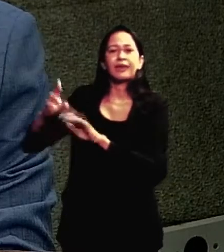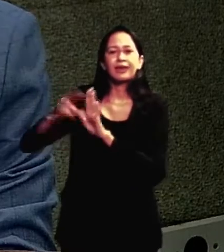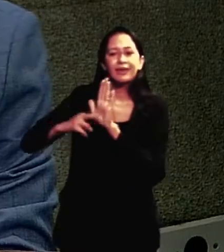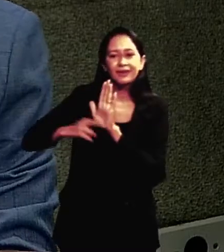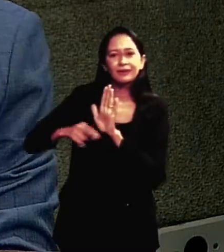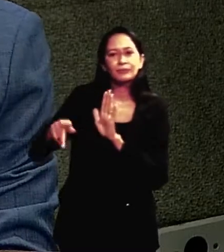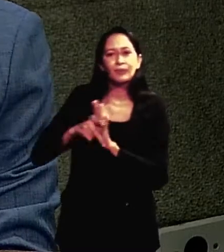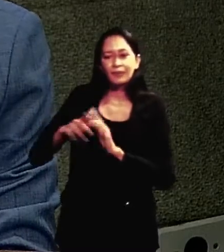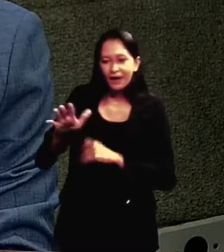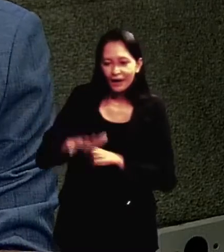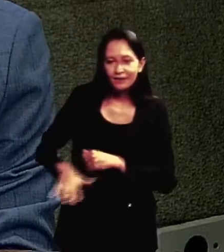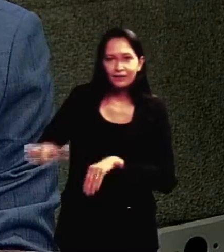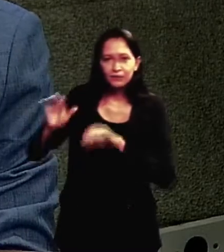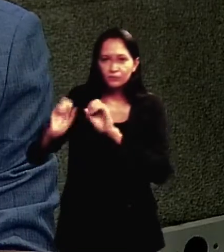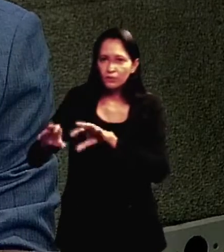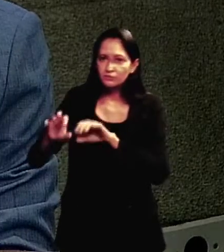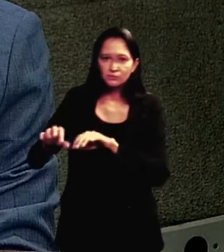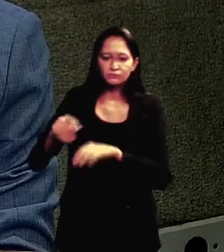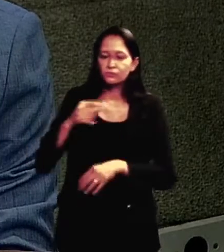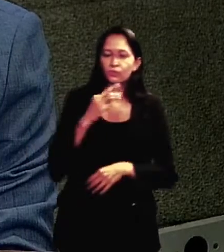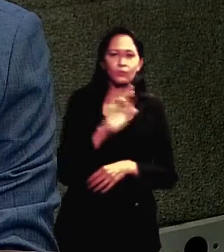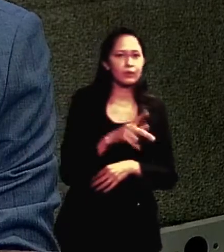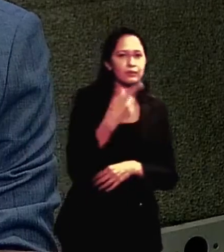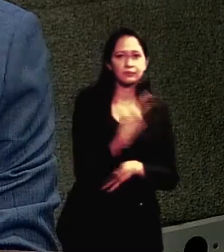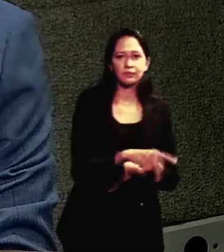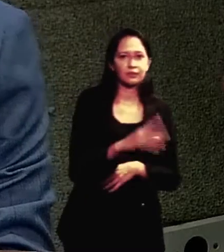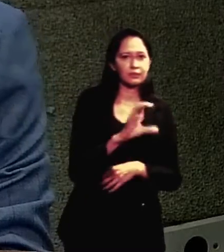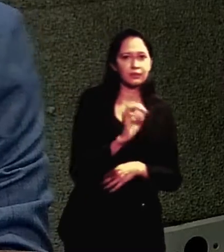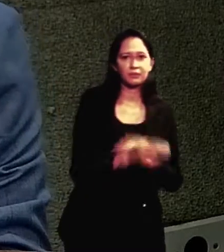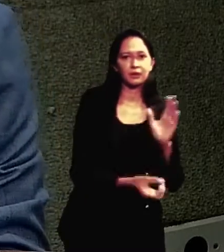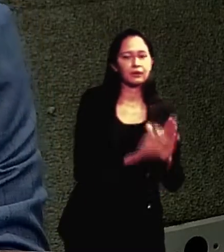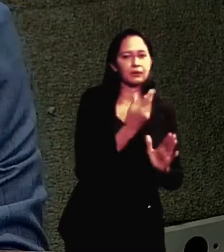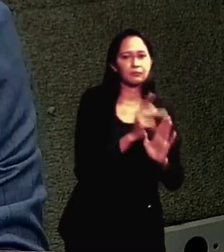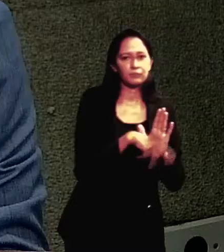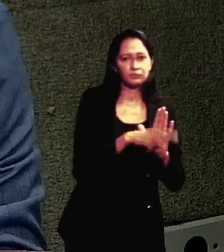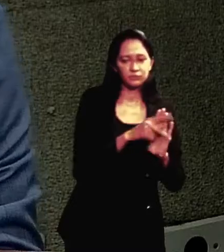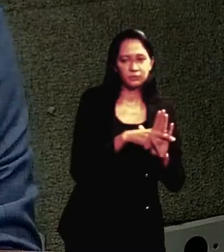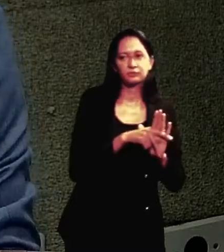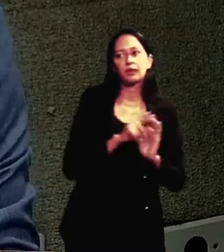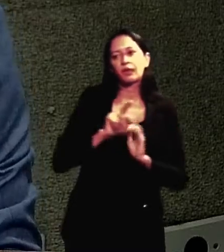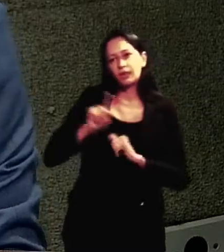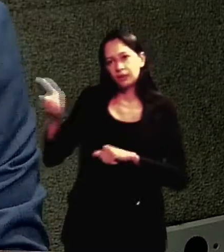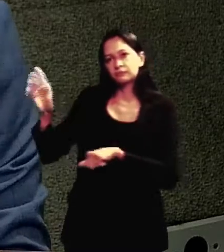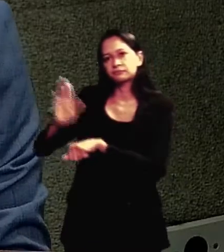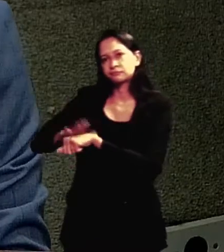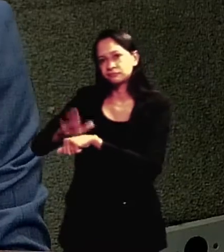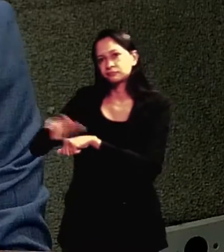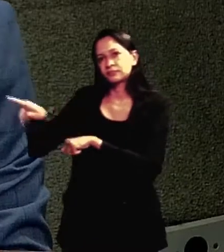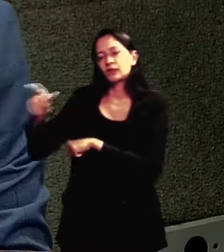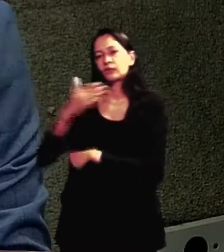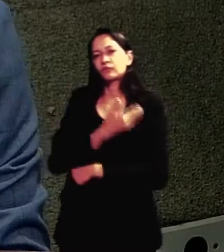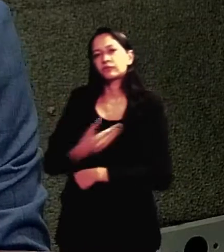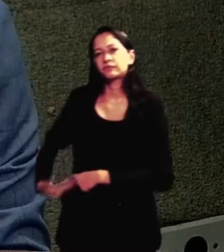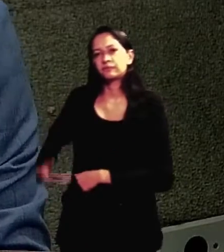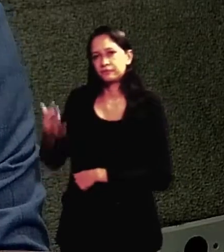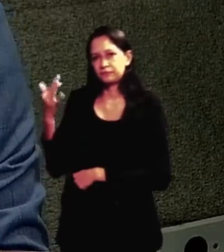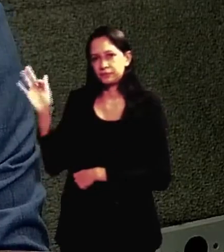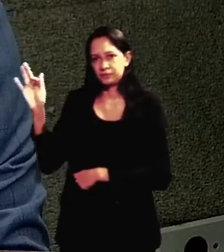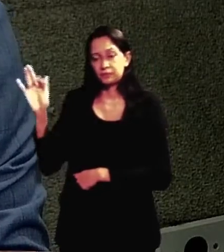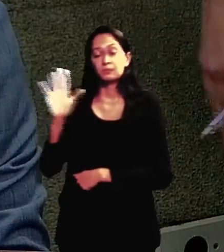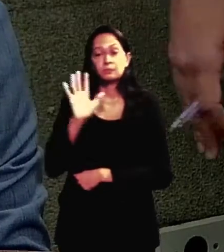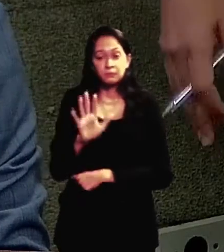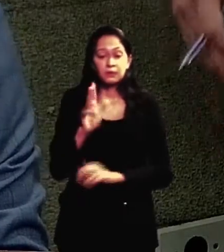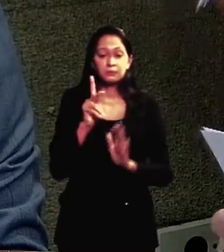educação. Relator, vereador Isidio, manifestou pela aprovação. O projeto tinha pedido